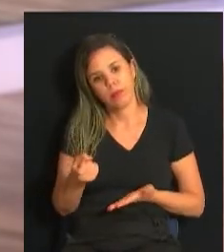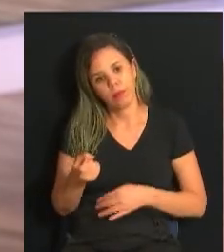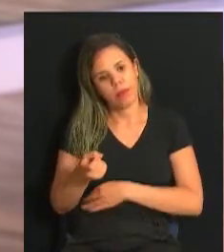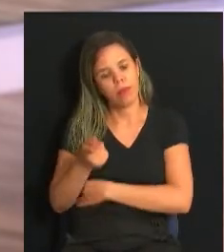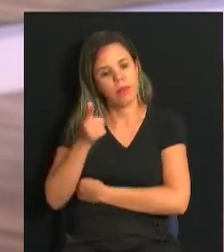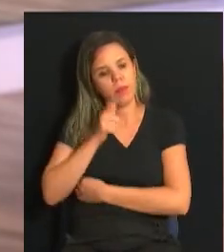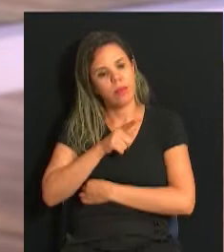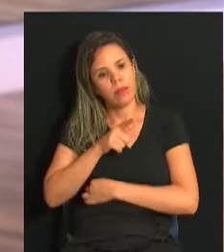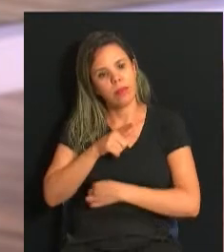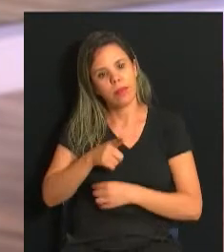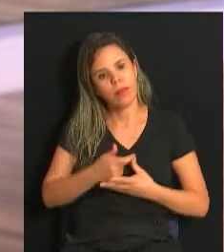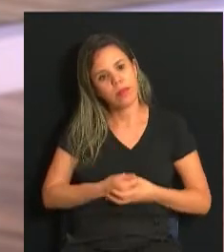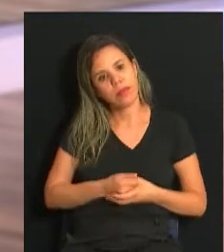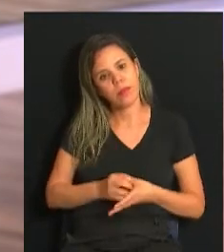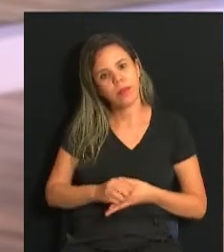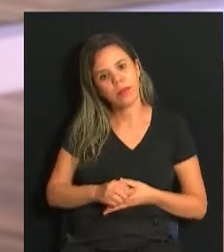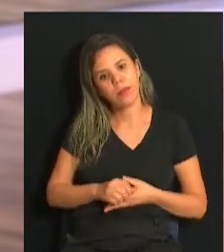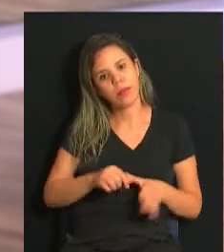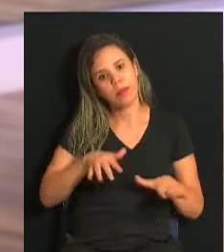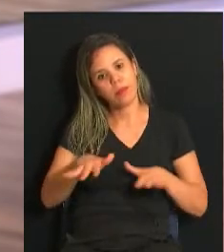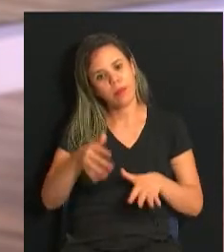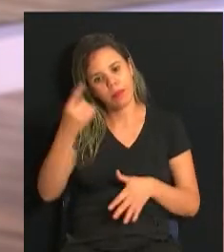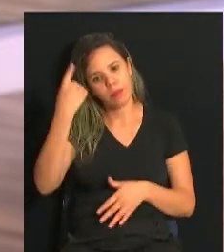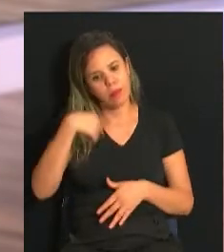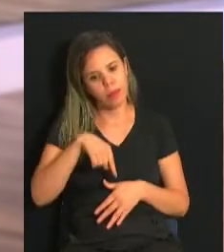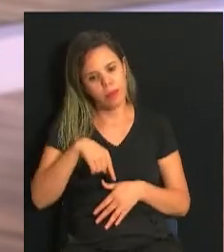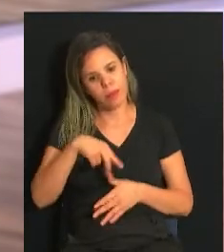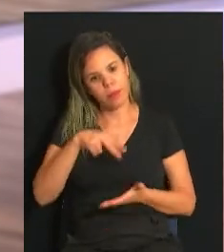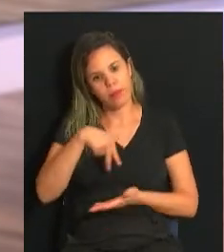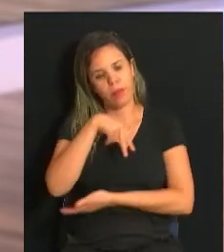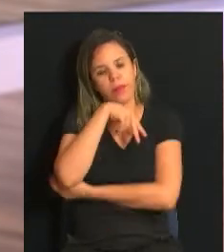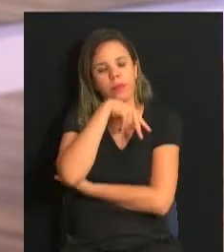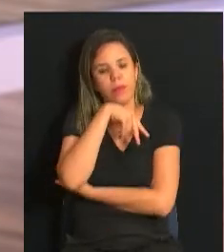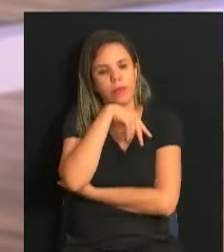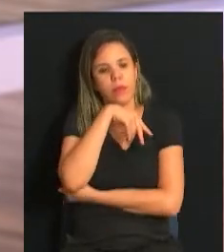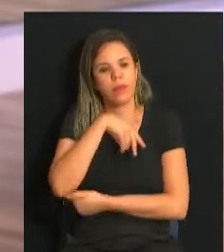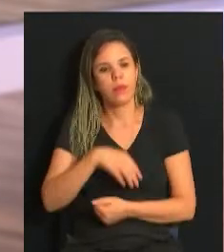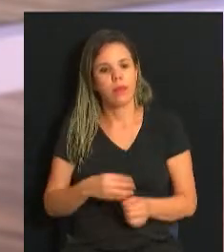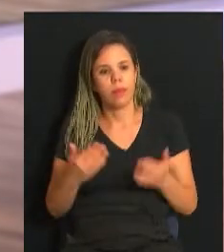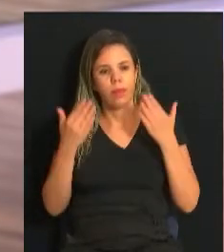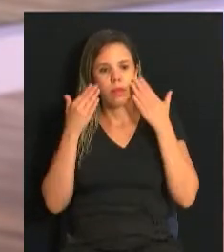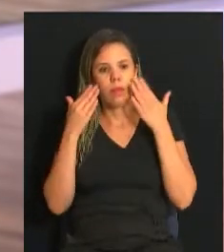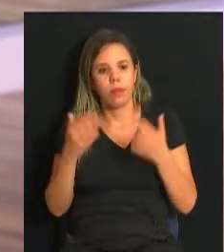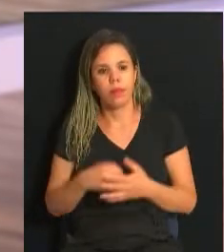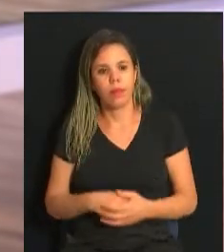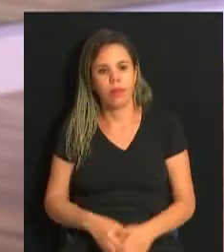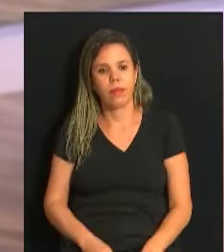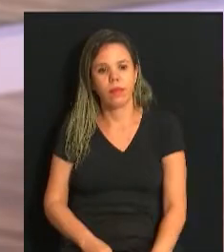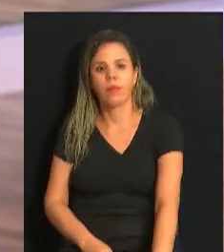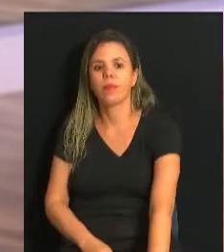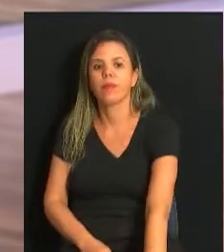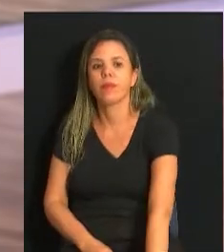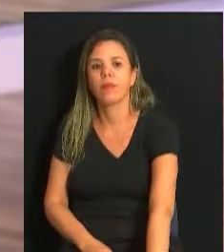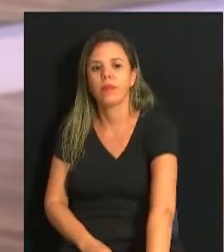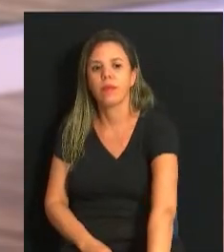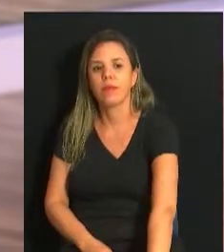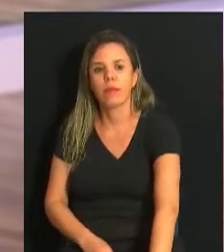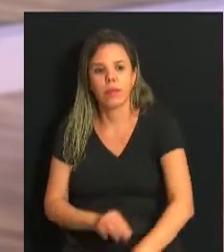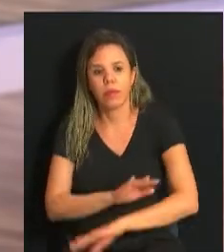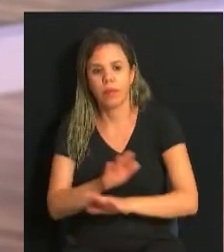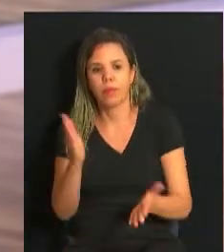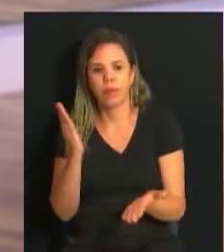conseguir dar o corpo né Essa forma de expressão e não parei